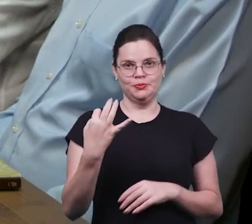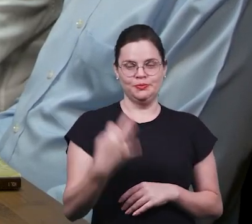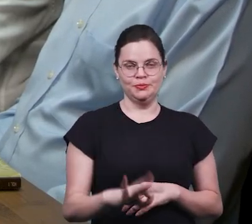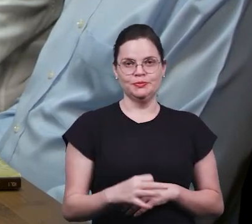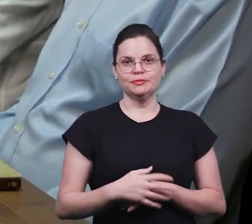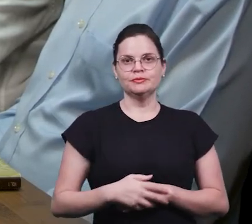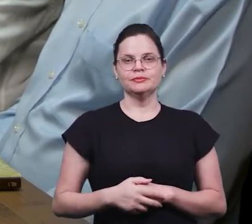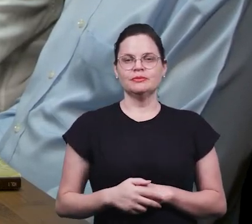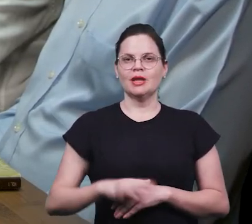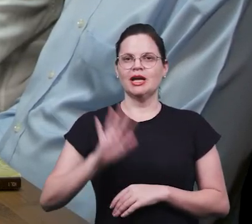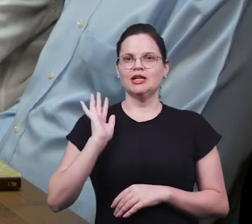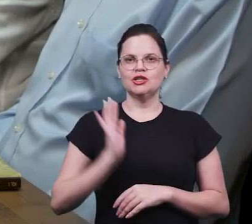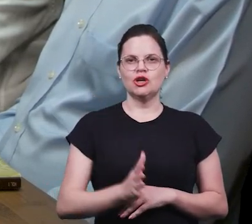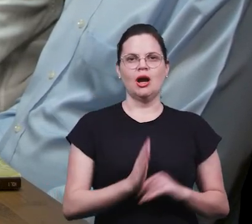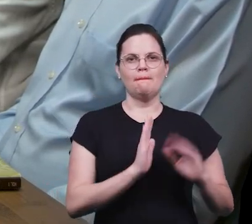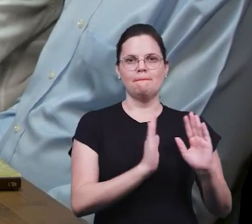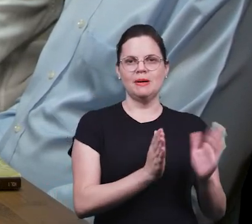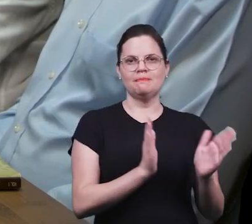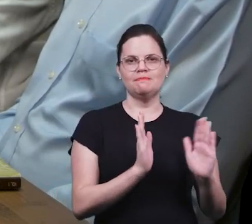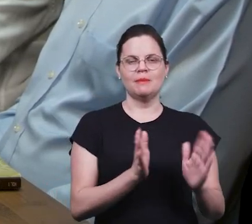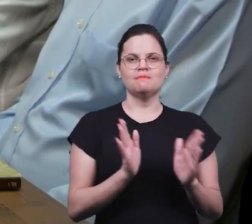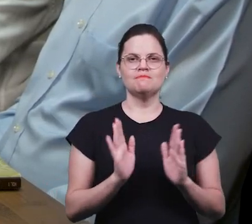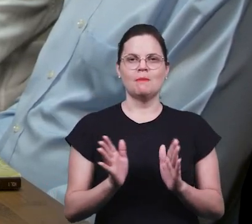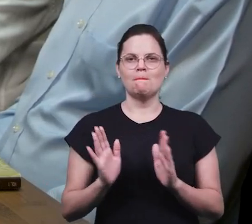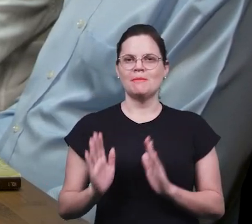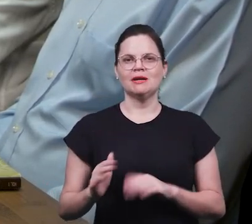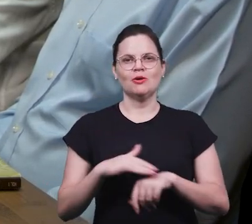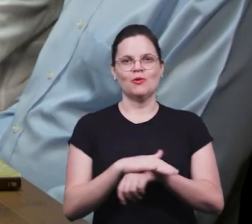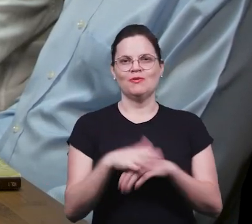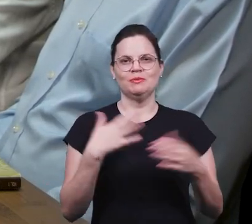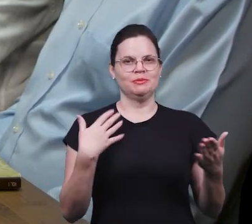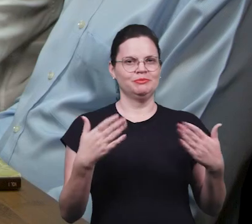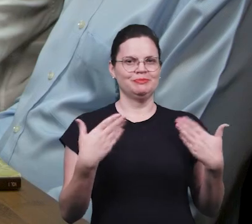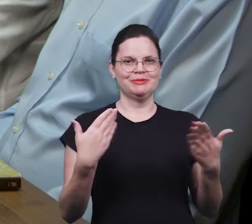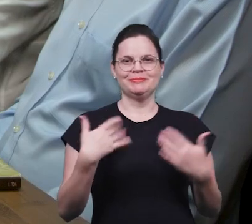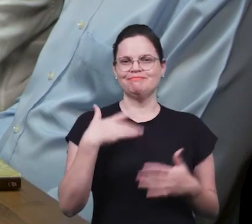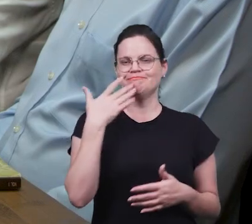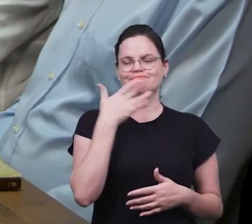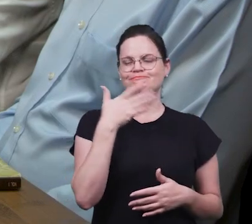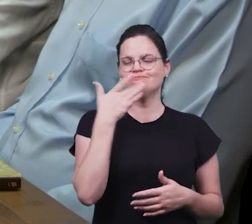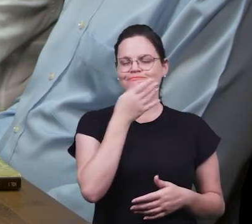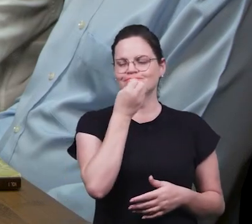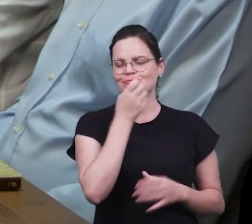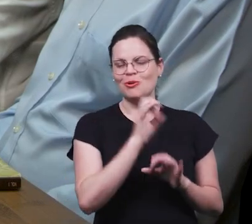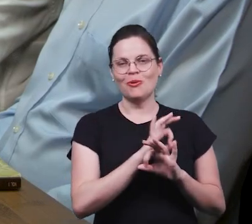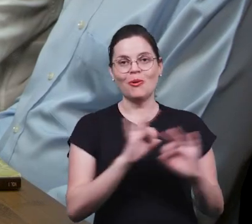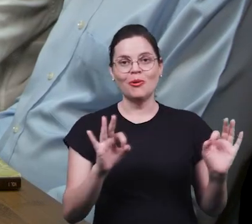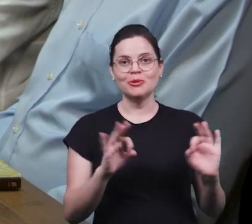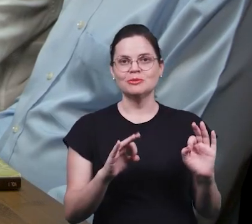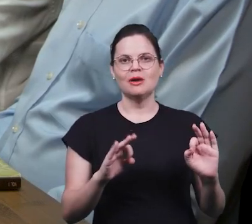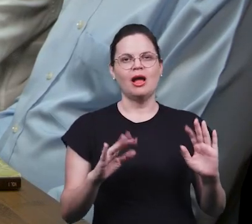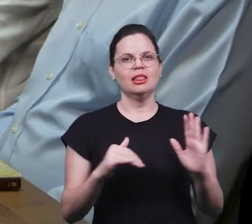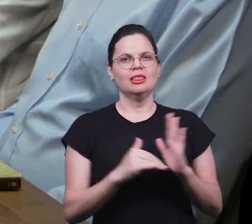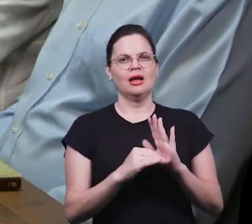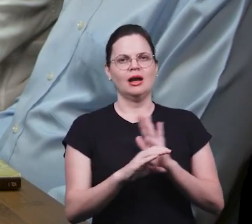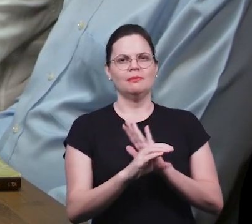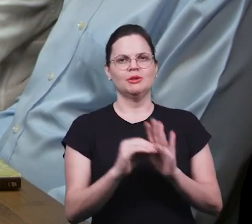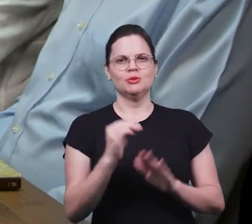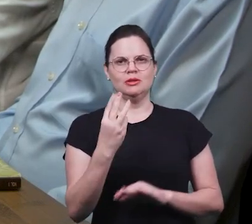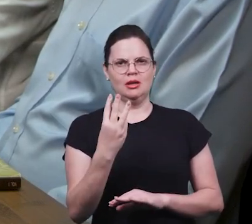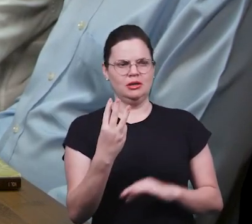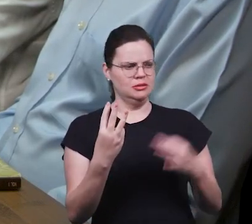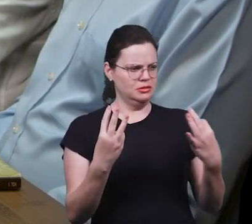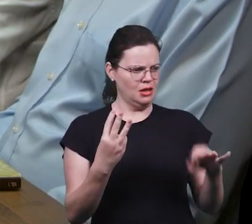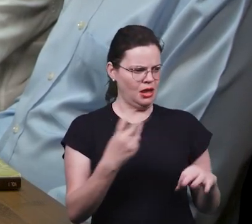de uma maneira muito maravilhosa, né? E foi uma conversa extraordinária. Nós falamos praticamente até o capítulo 3 somente, né,